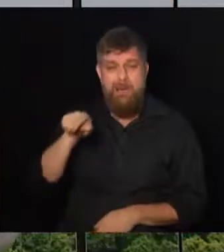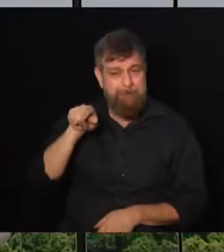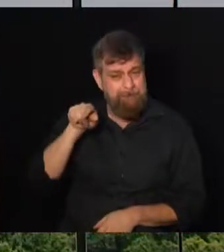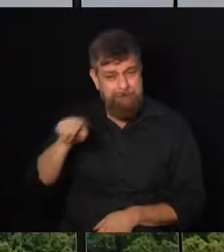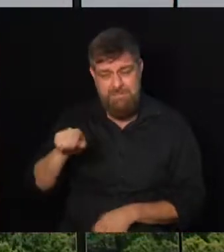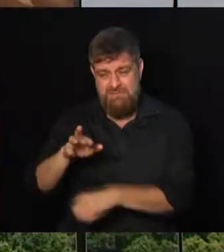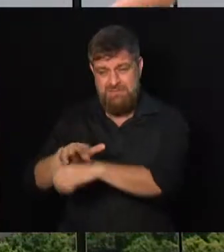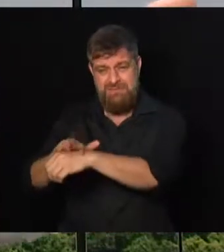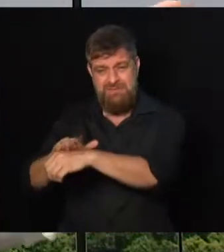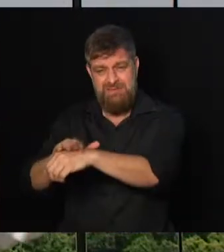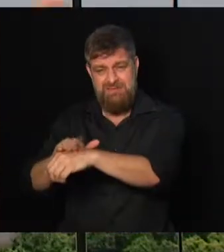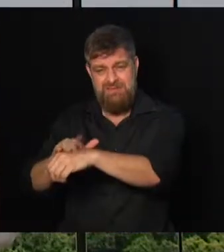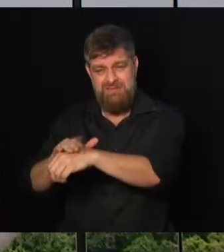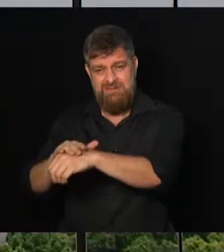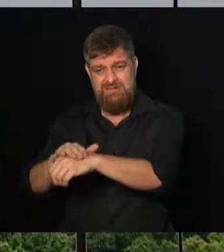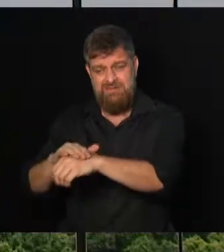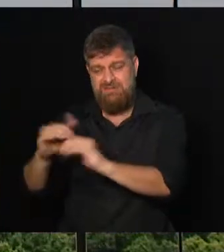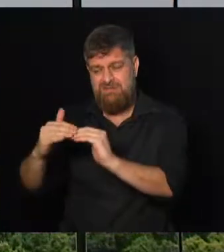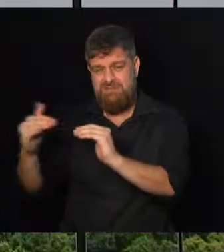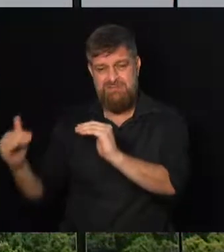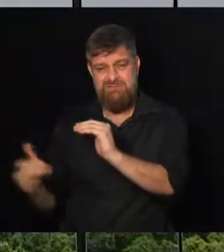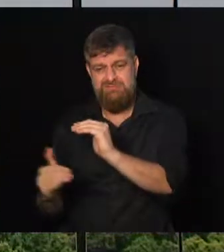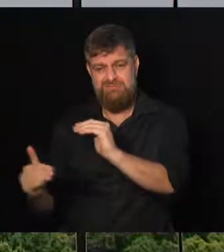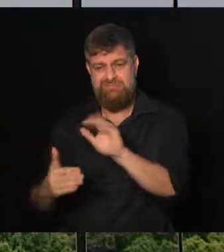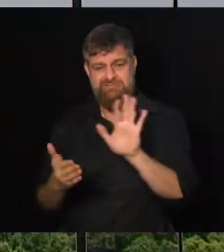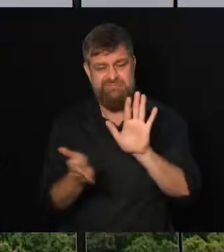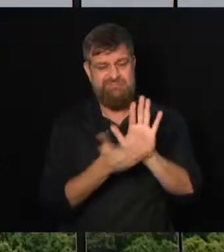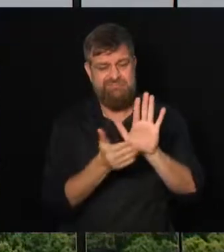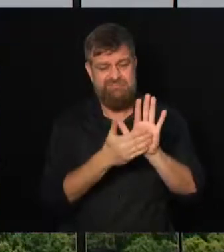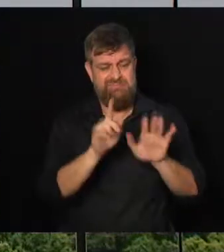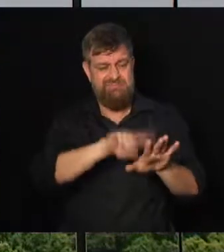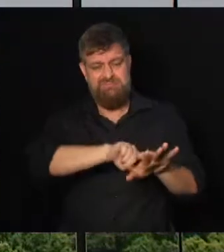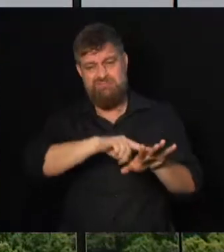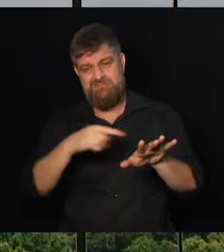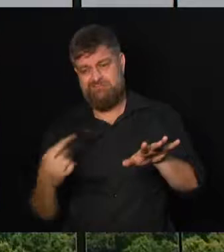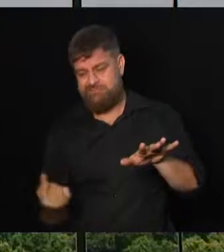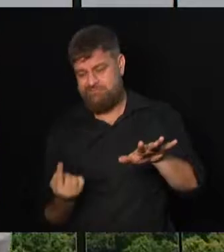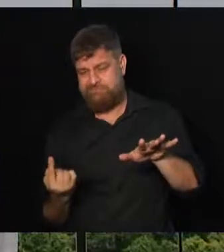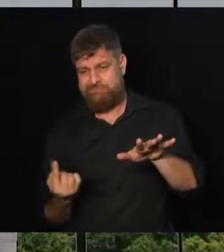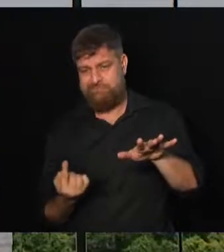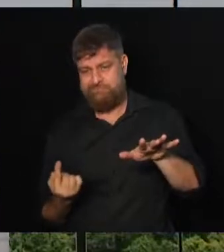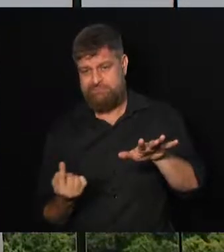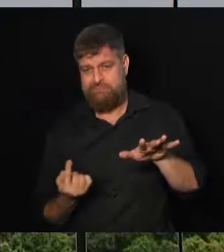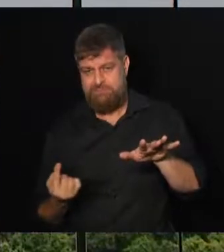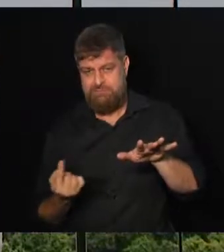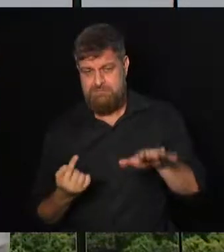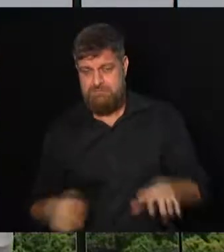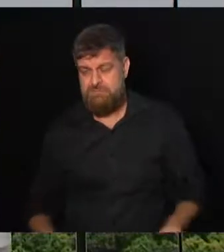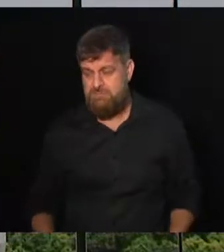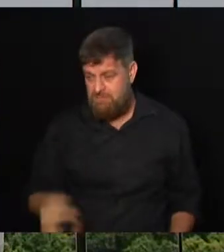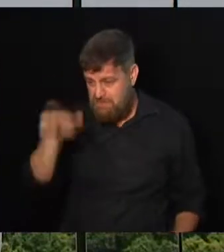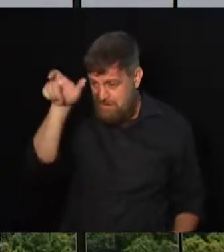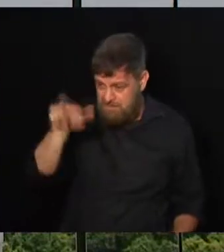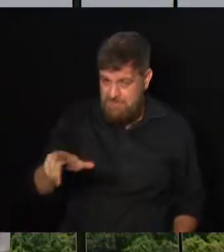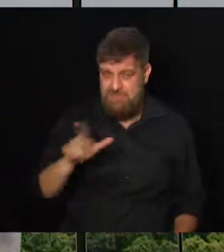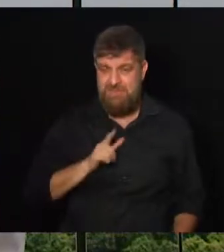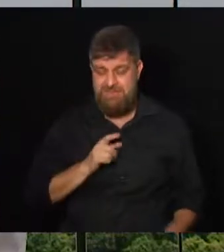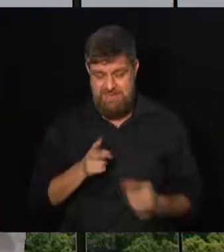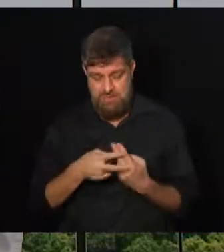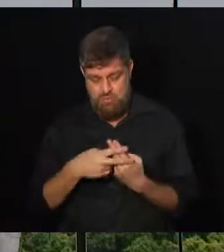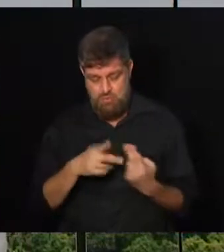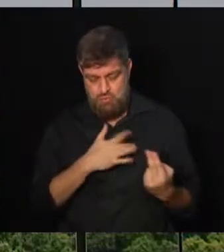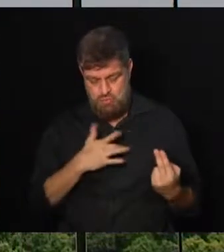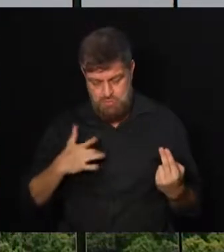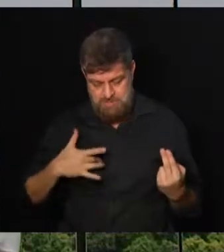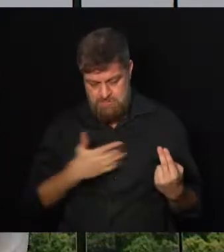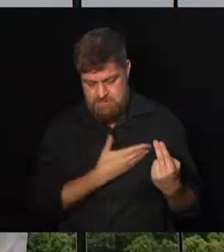ponta, ele acaba sendo aquém daquilo que é o proposto, né? A pessoa que se propõe a trabalhar no sistema de saúde, ele